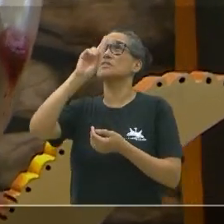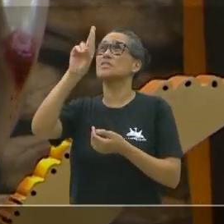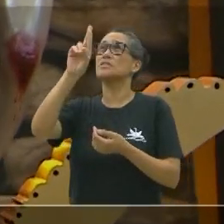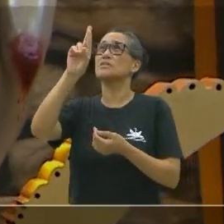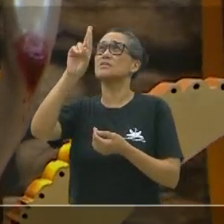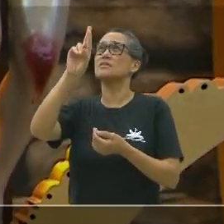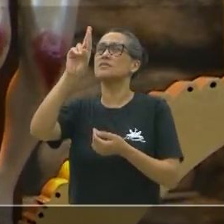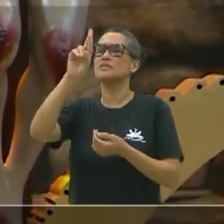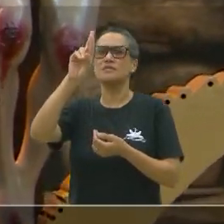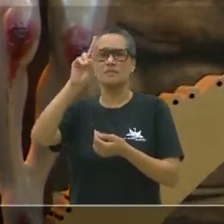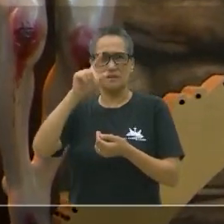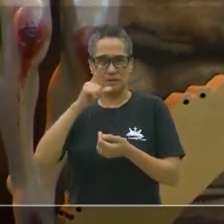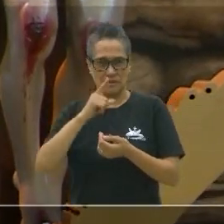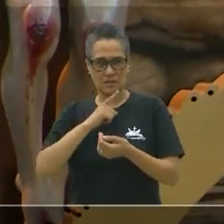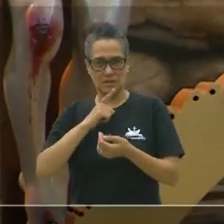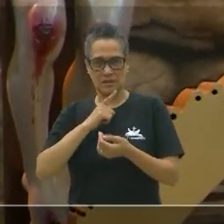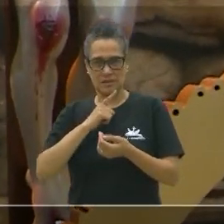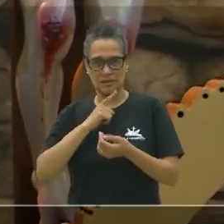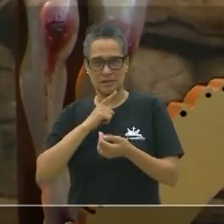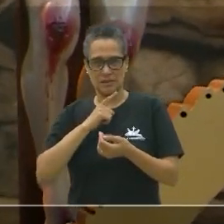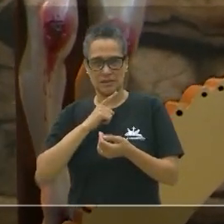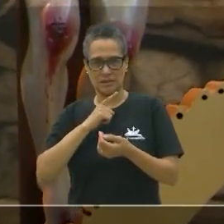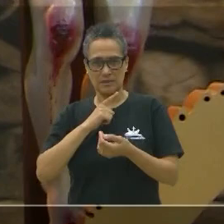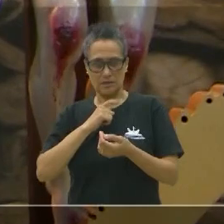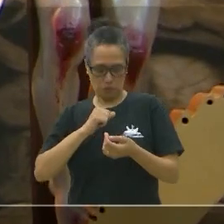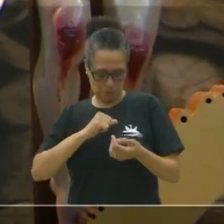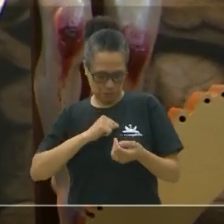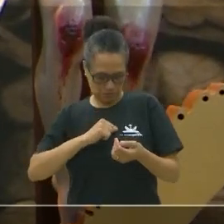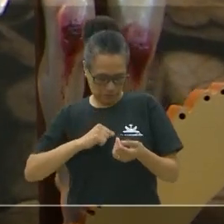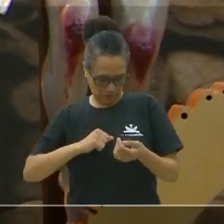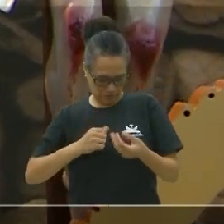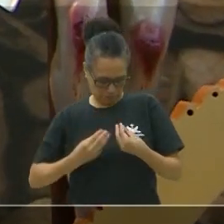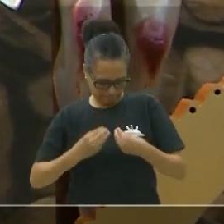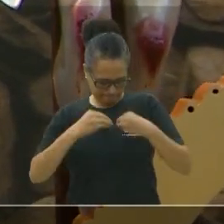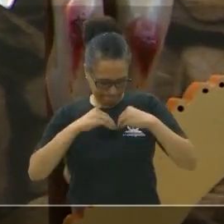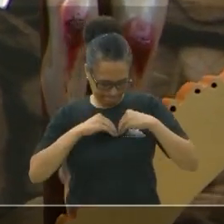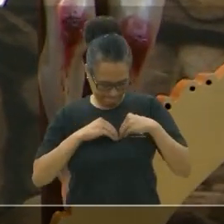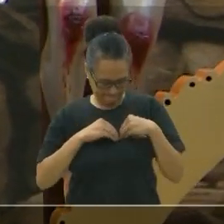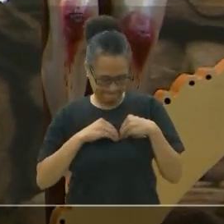eu coloco dentro do teu lado aberto